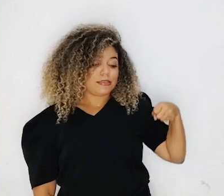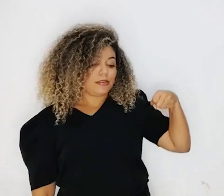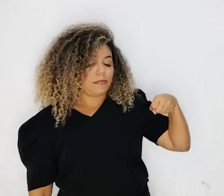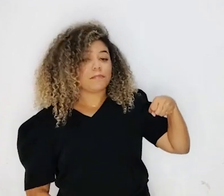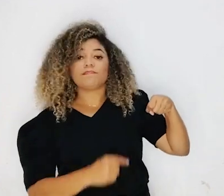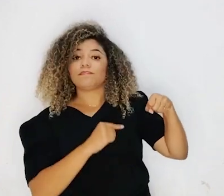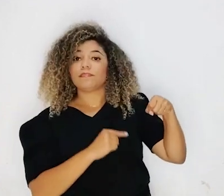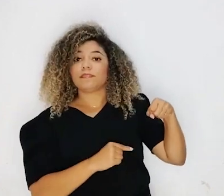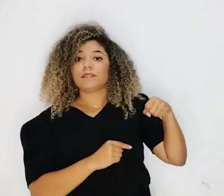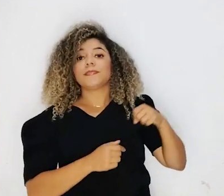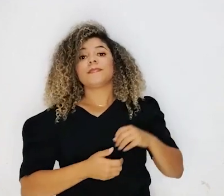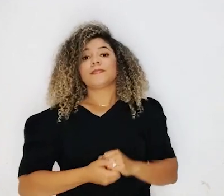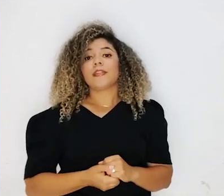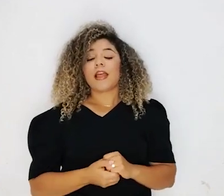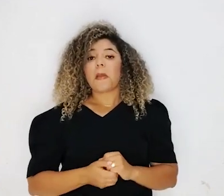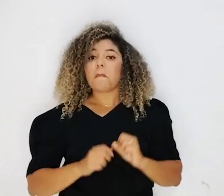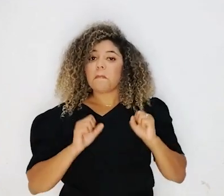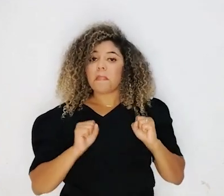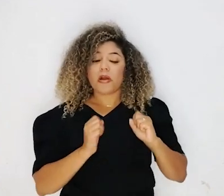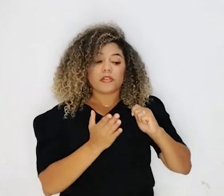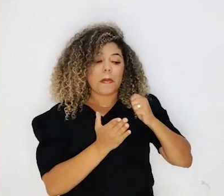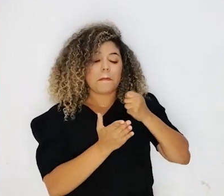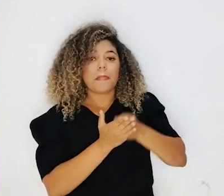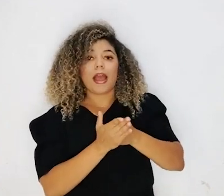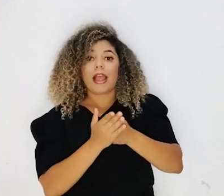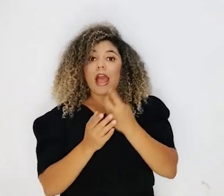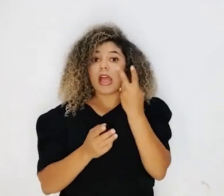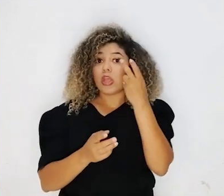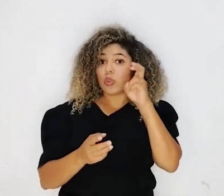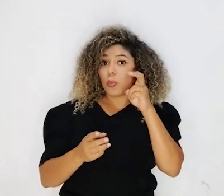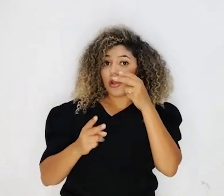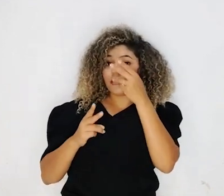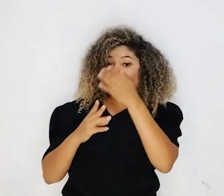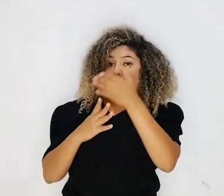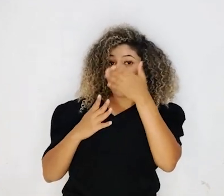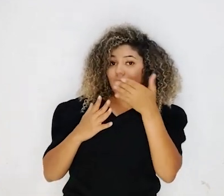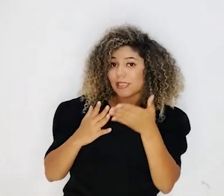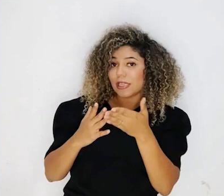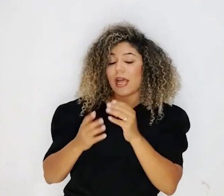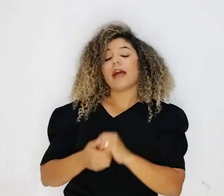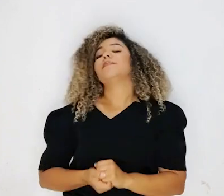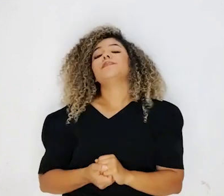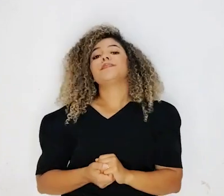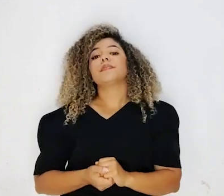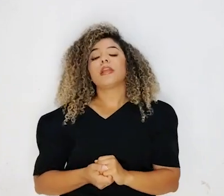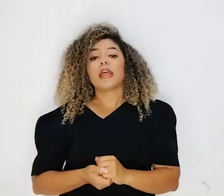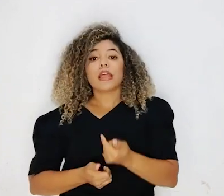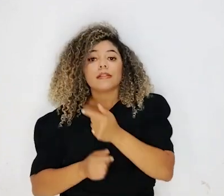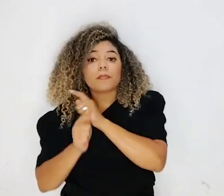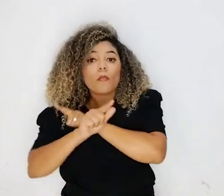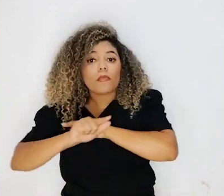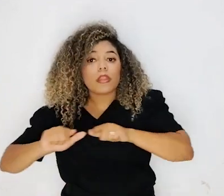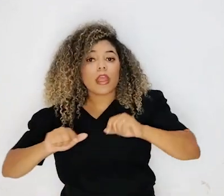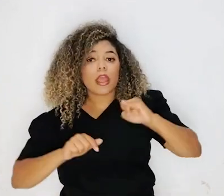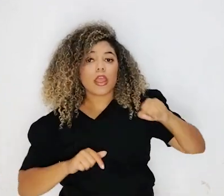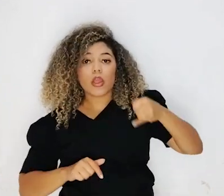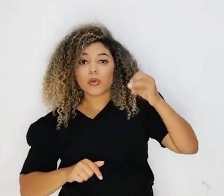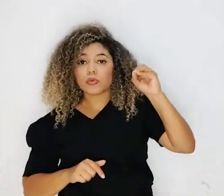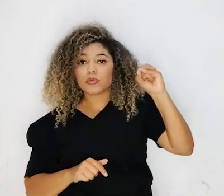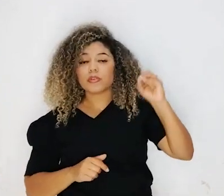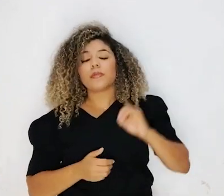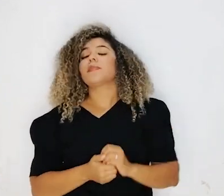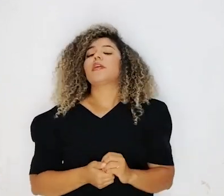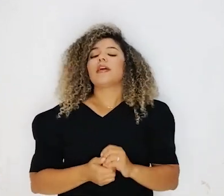bolsa aí, ela pode ser paga em 2 vezes sem juros, ou seja, 2 vezes de